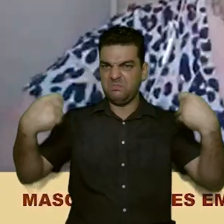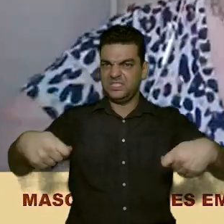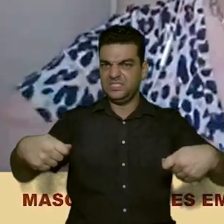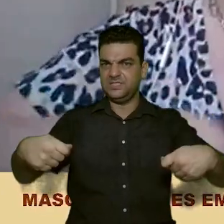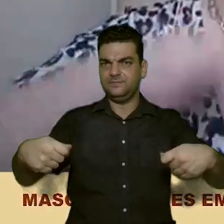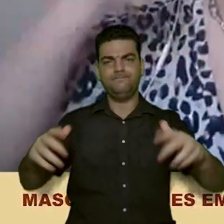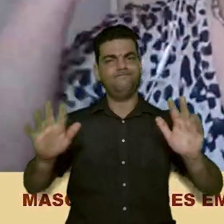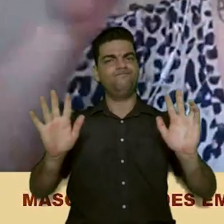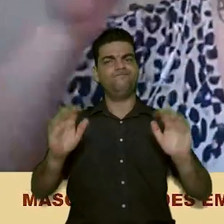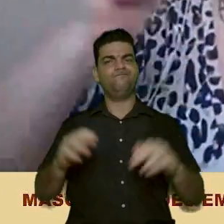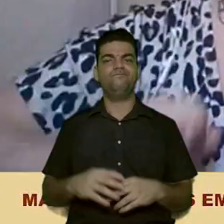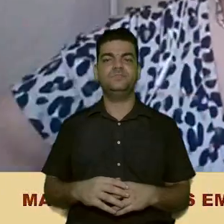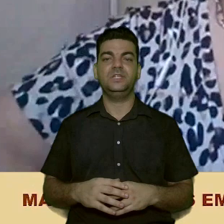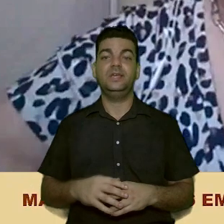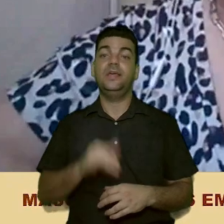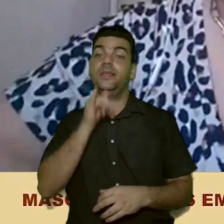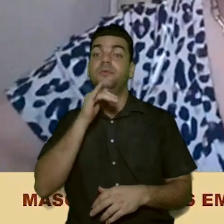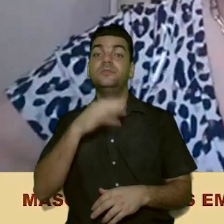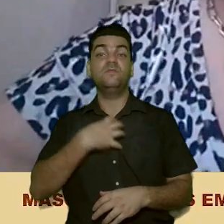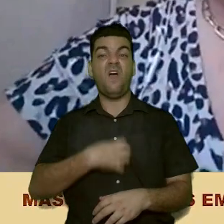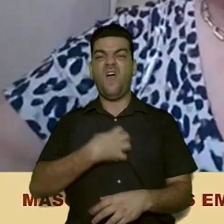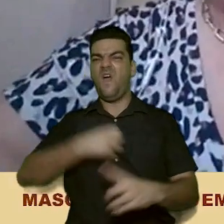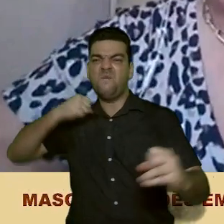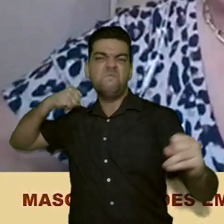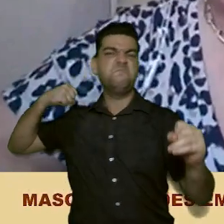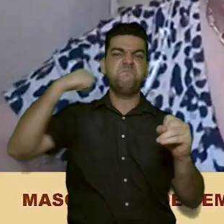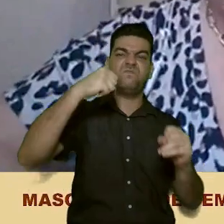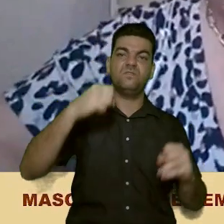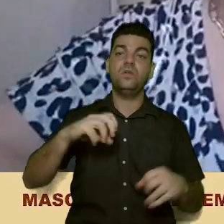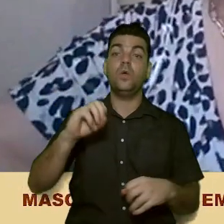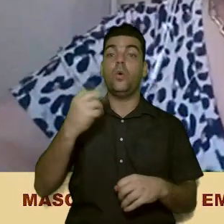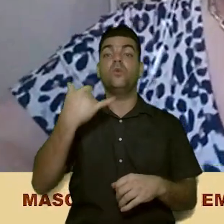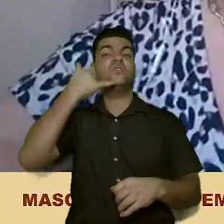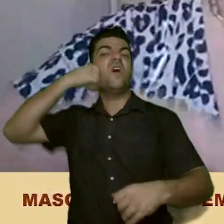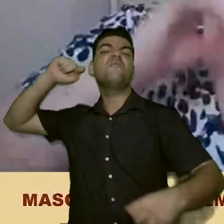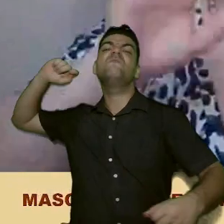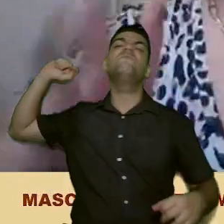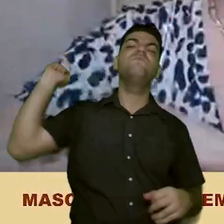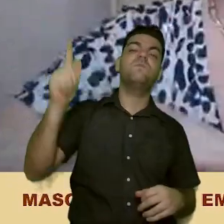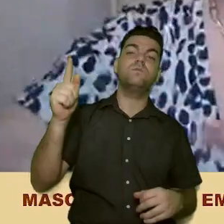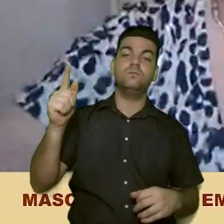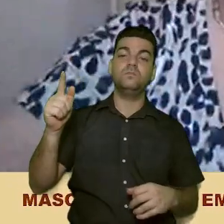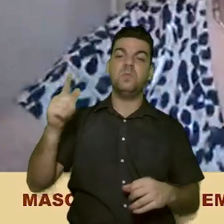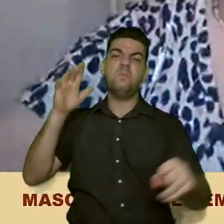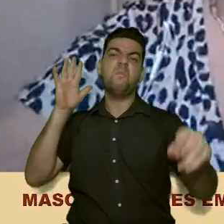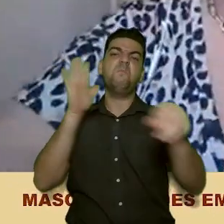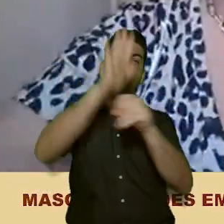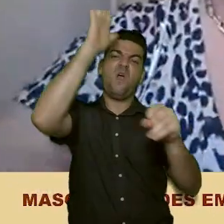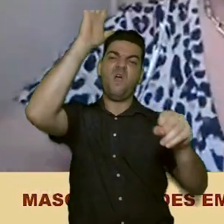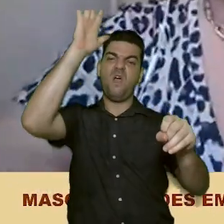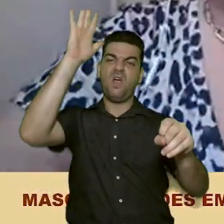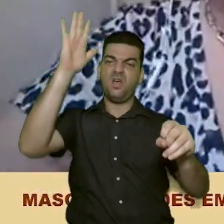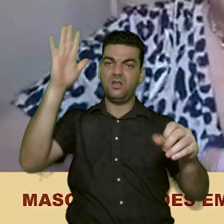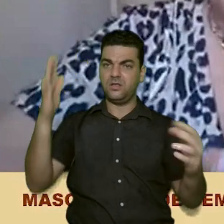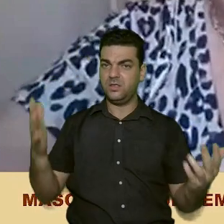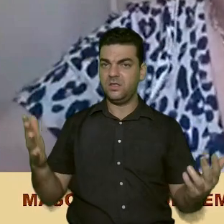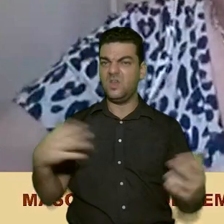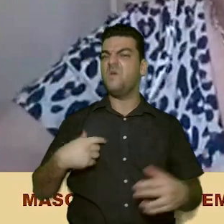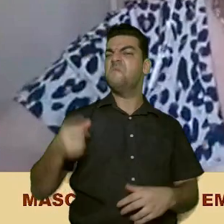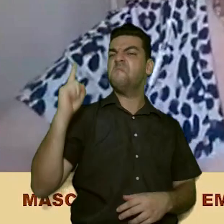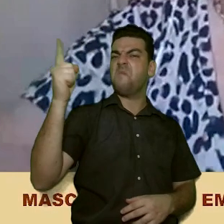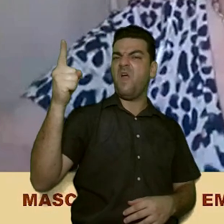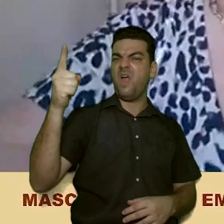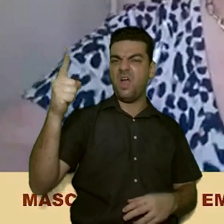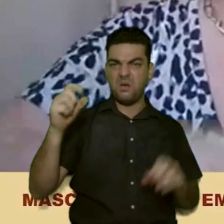de uma frustração, dá um soco na parede, joga um celular longe, empurra a companheira, ameaça o